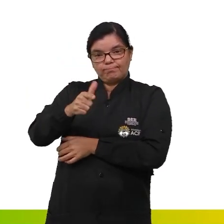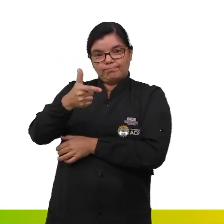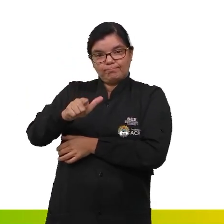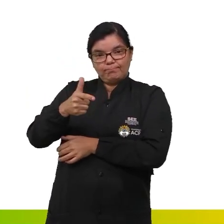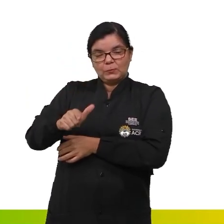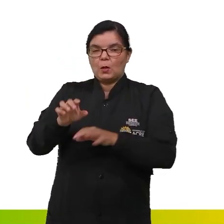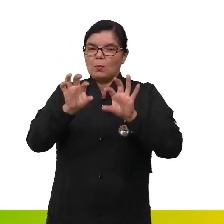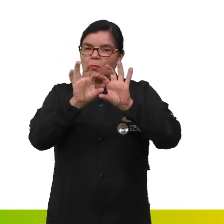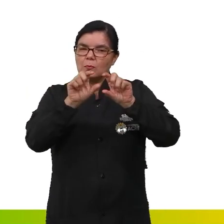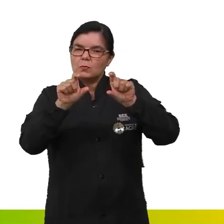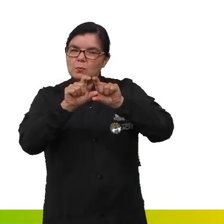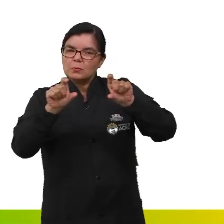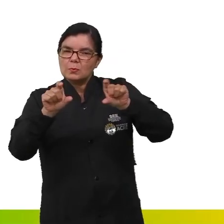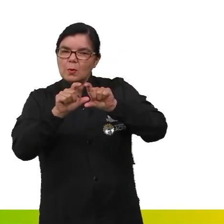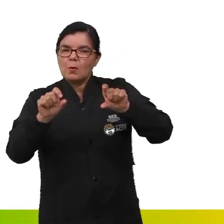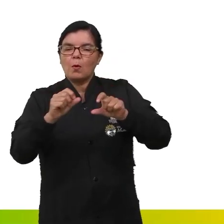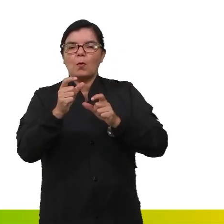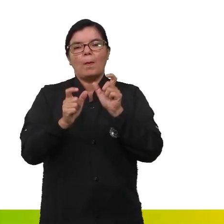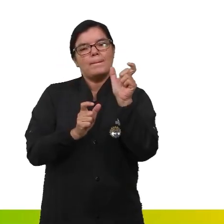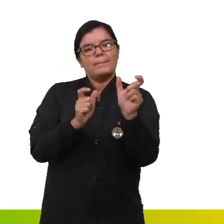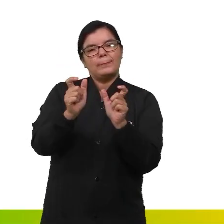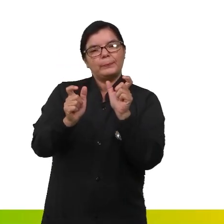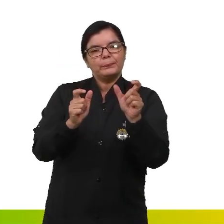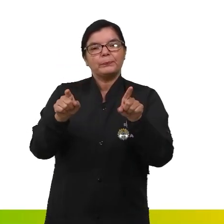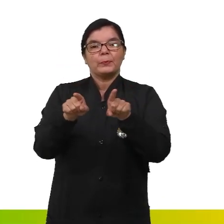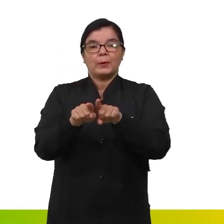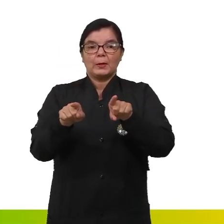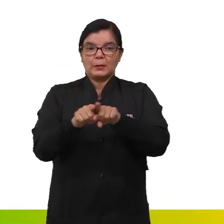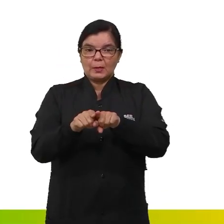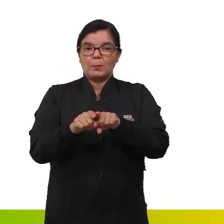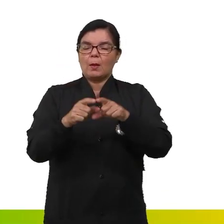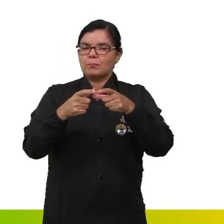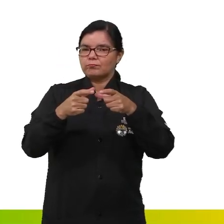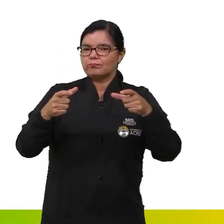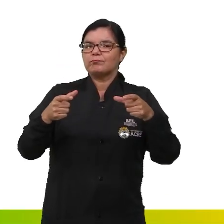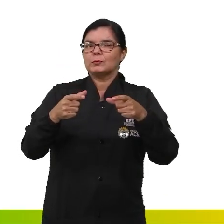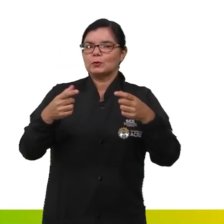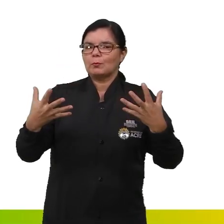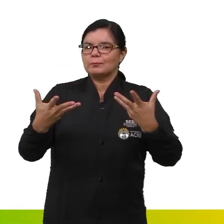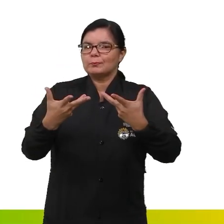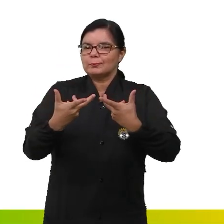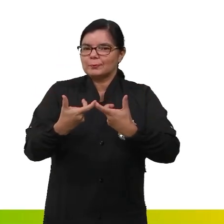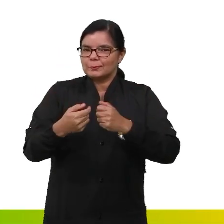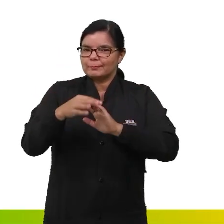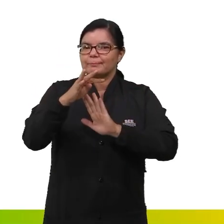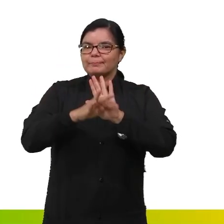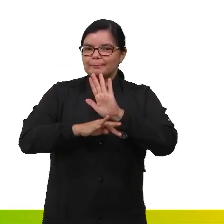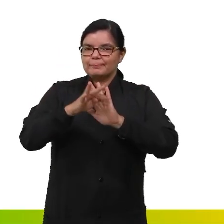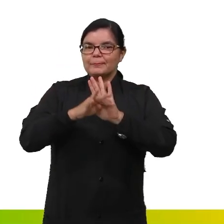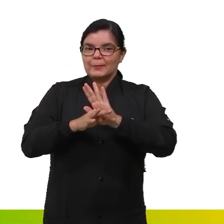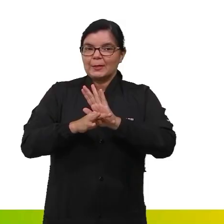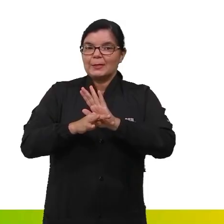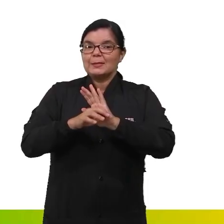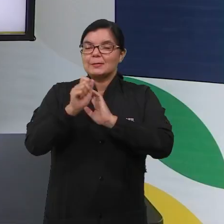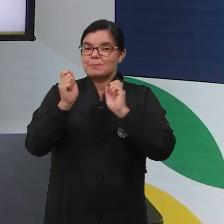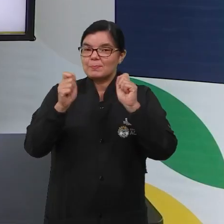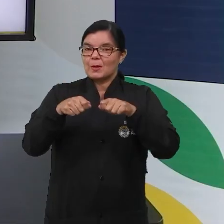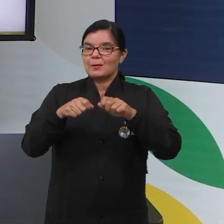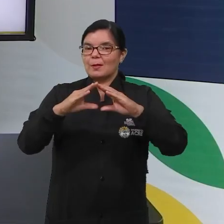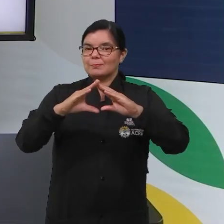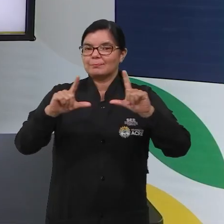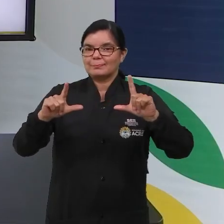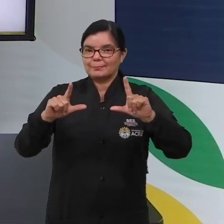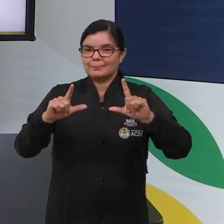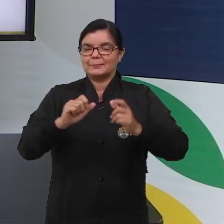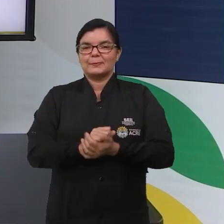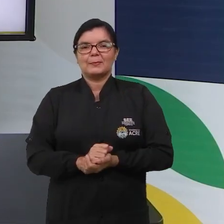de trechos, expressões ou palavras, bem como gerar uma maior fluência ao texto sem que ele perca a